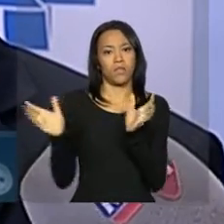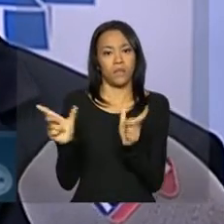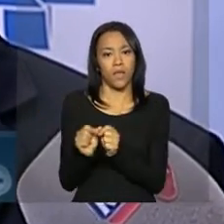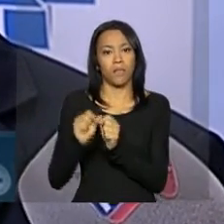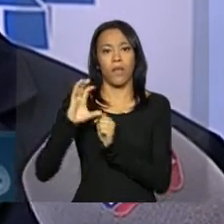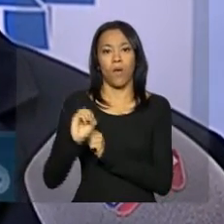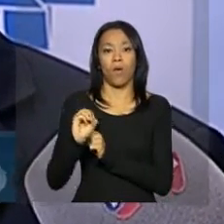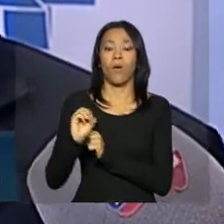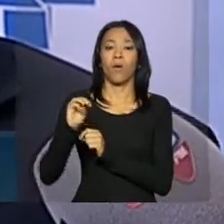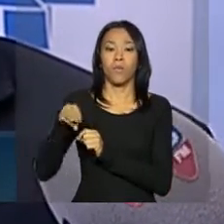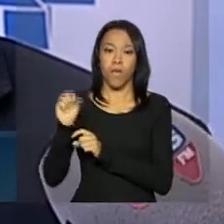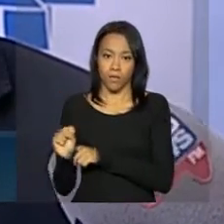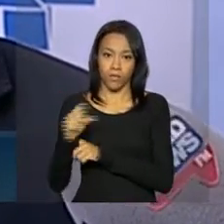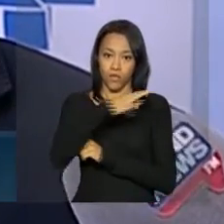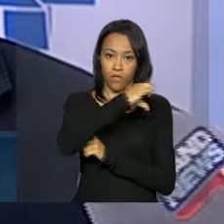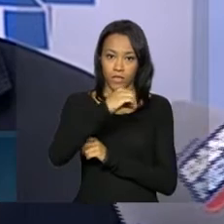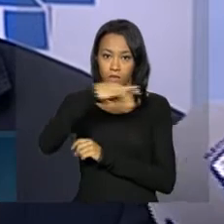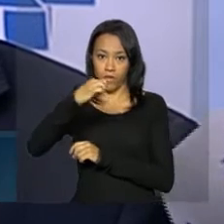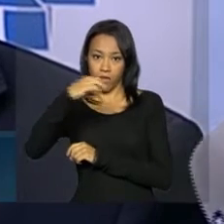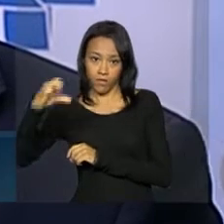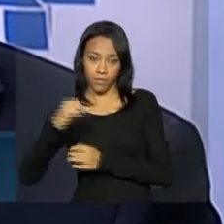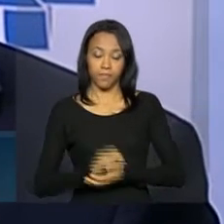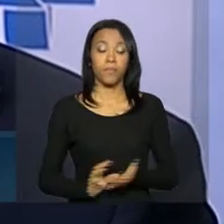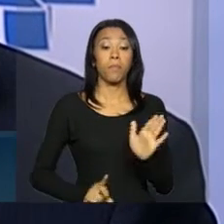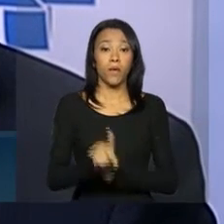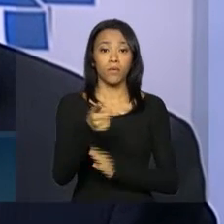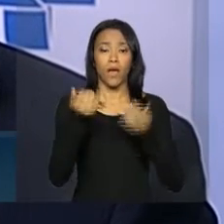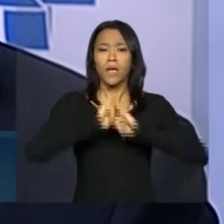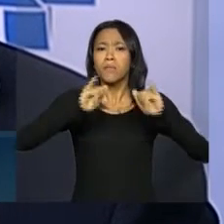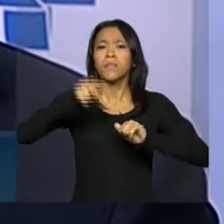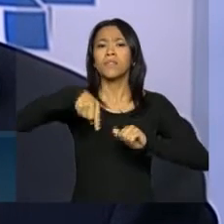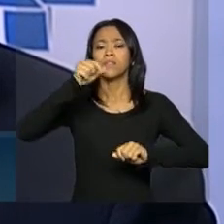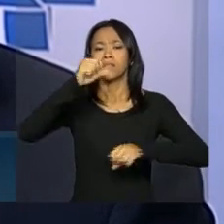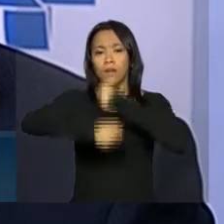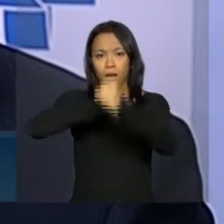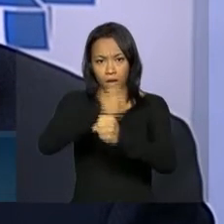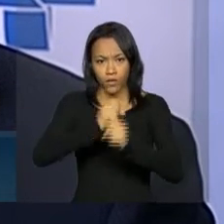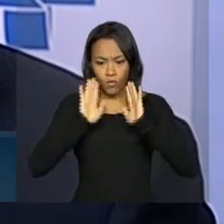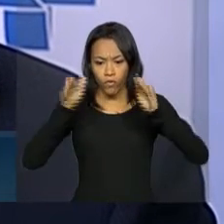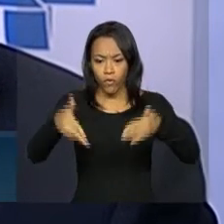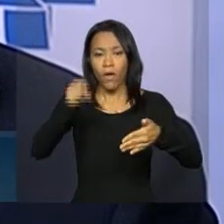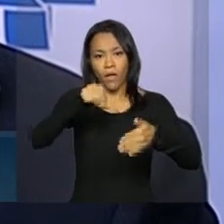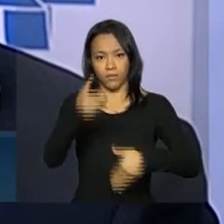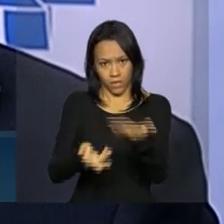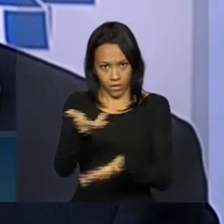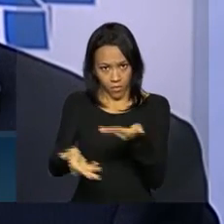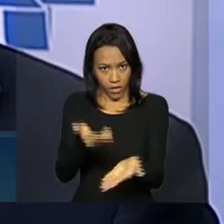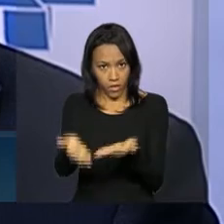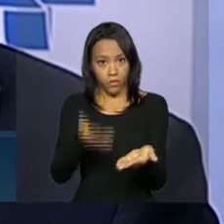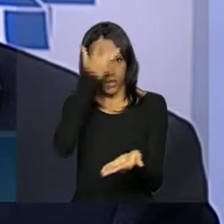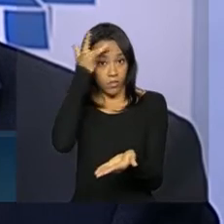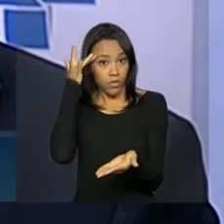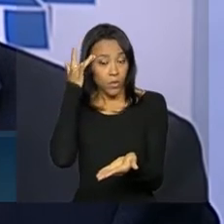no 90, 90, 90. Ministro, então a campanha desse ano, ela se foca aí no tratamento, em fazer com que as pessoas, incentivar as